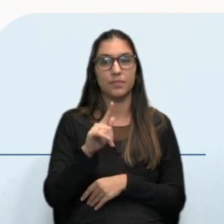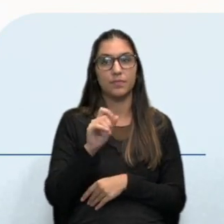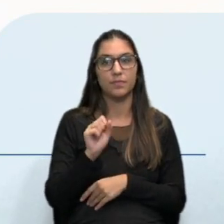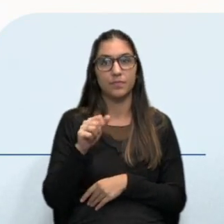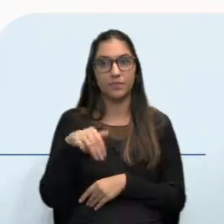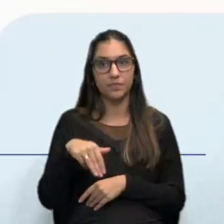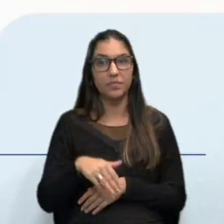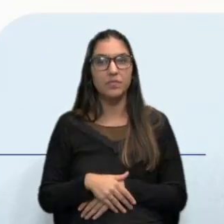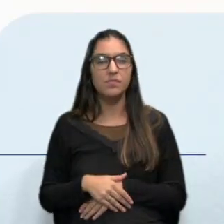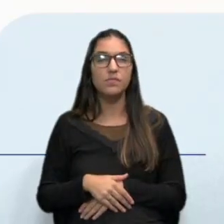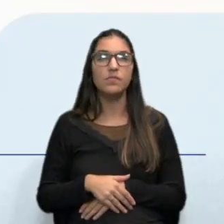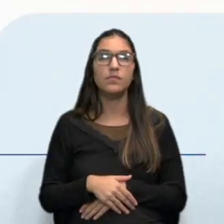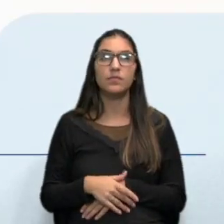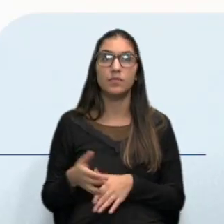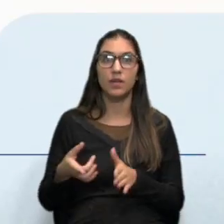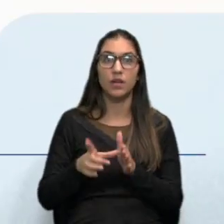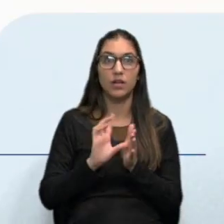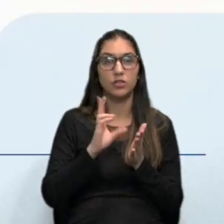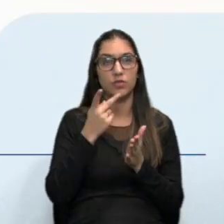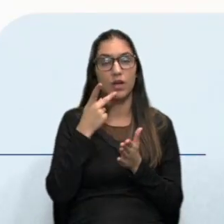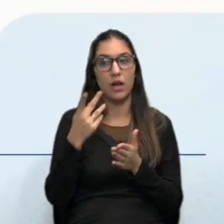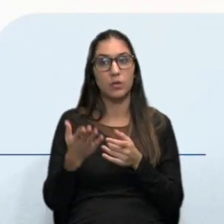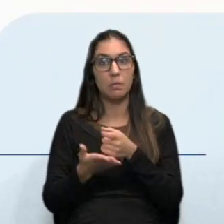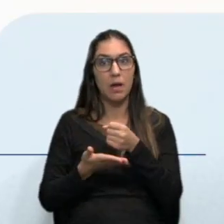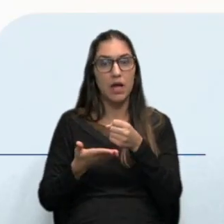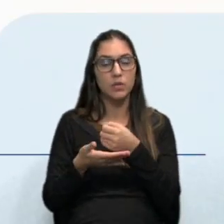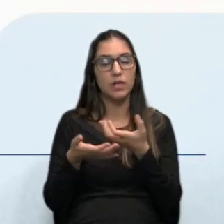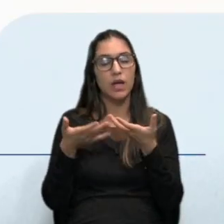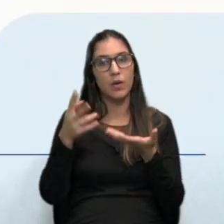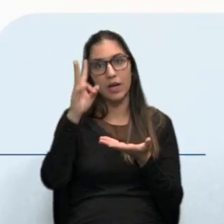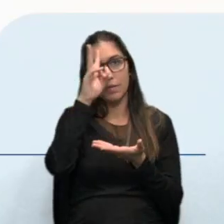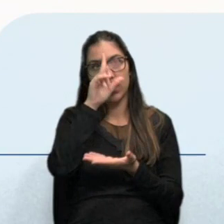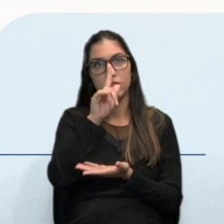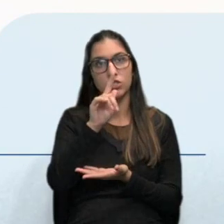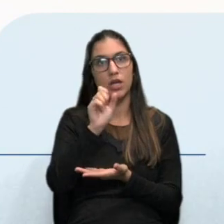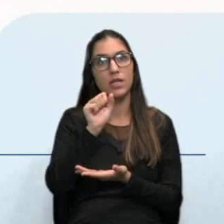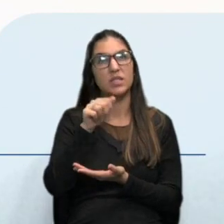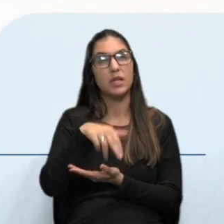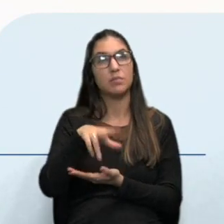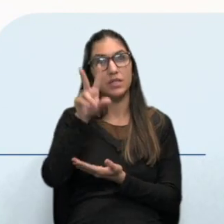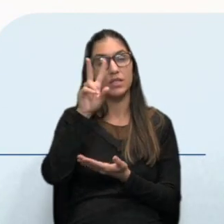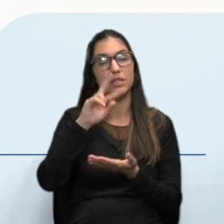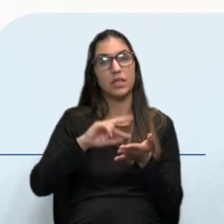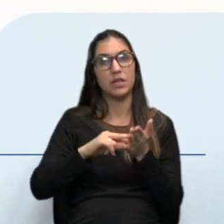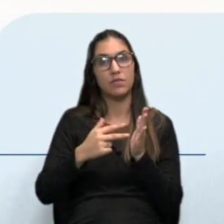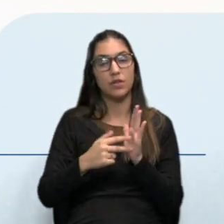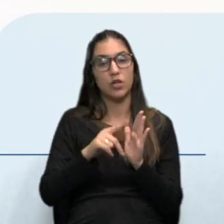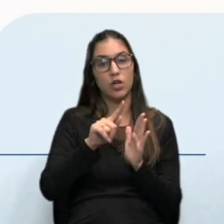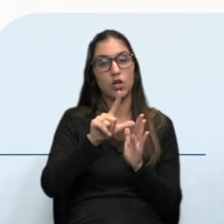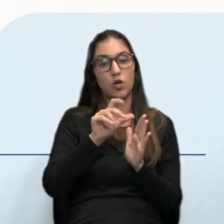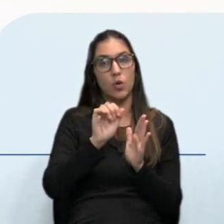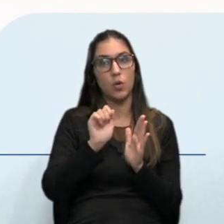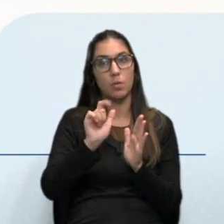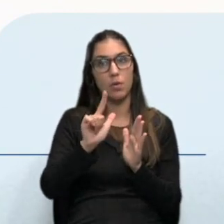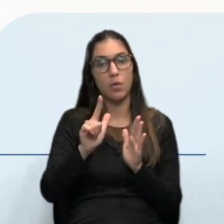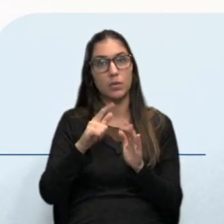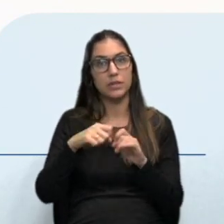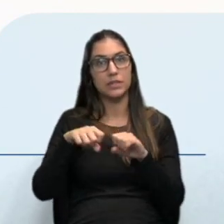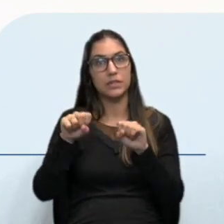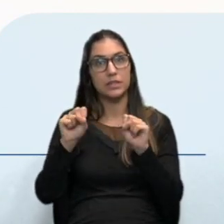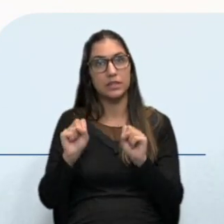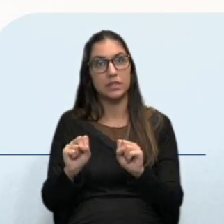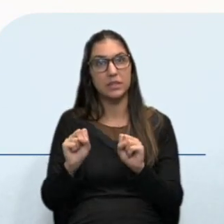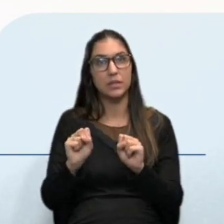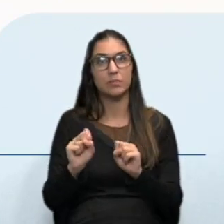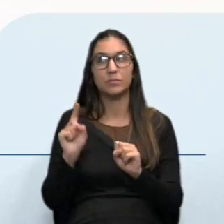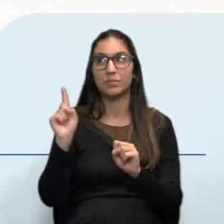GSM? Antes de eu falar dos componentes básicos, eu quero só lembrar que GSM significa Global System for Mobile Communication.